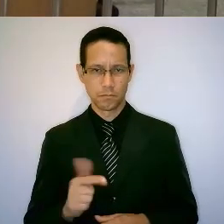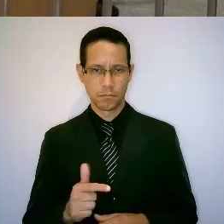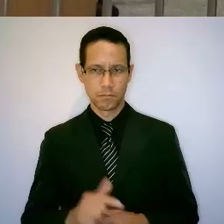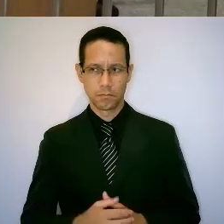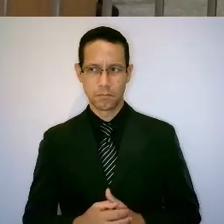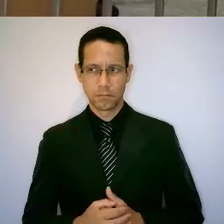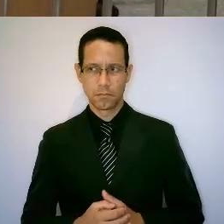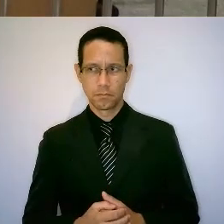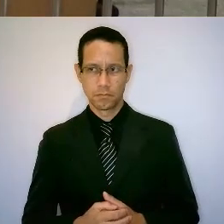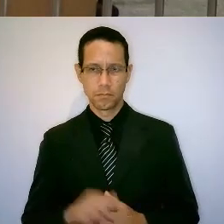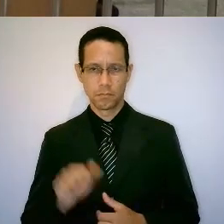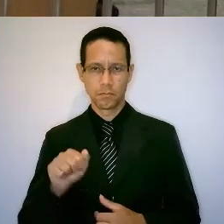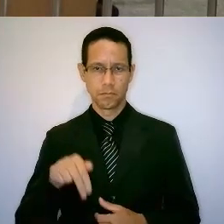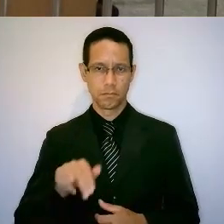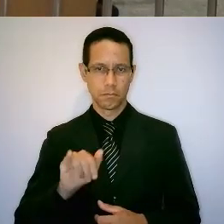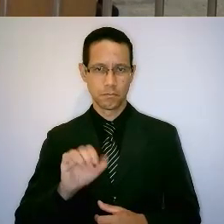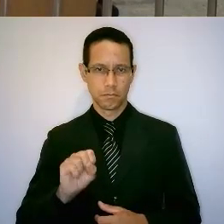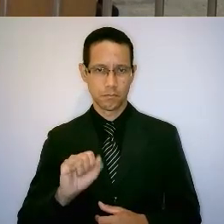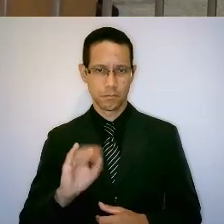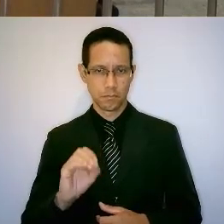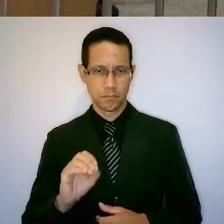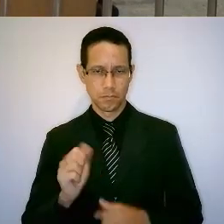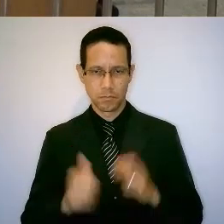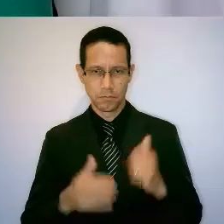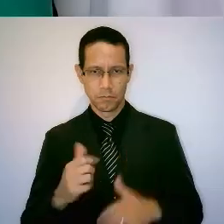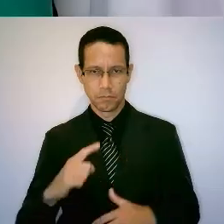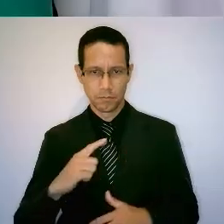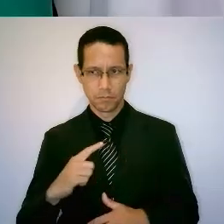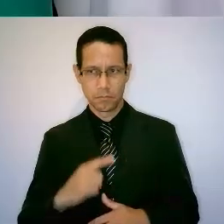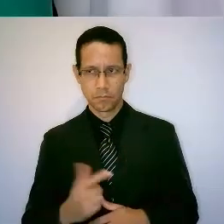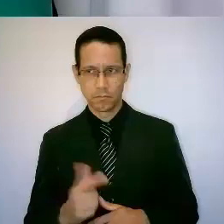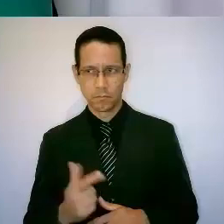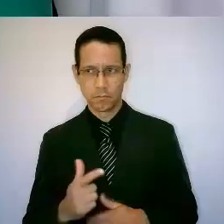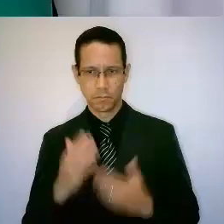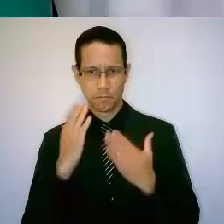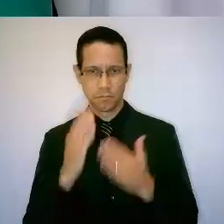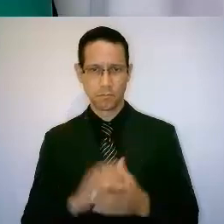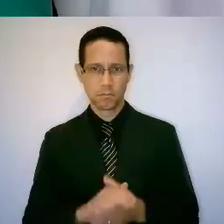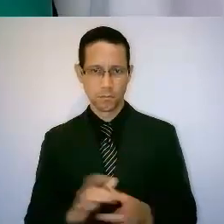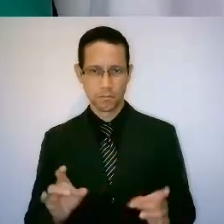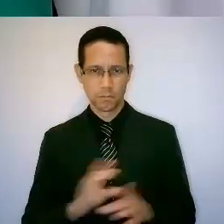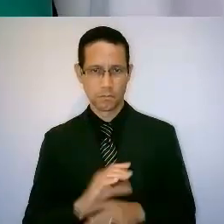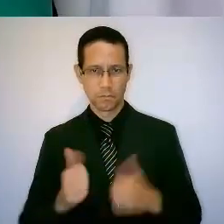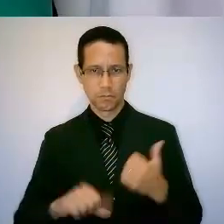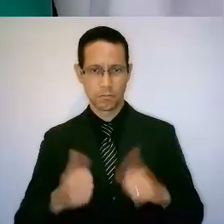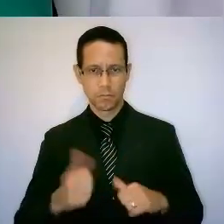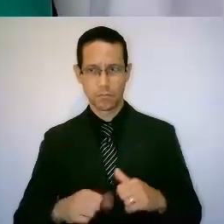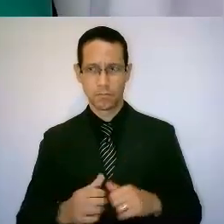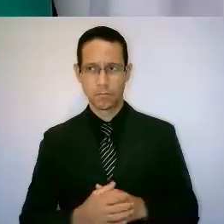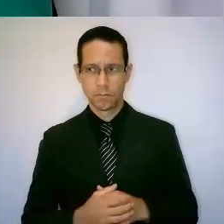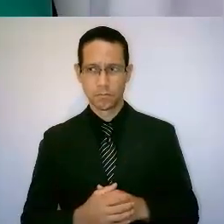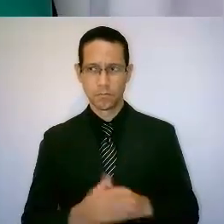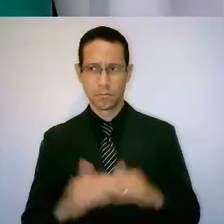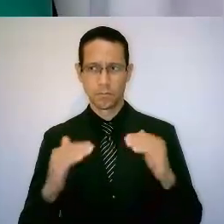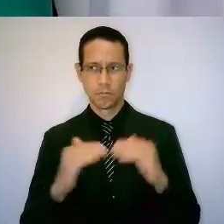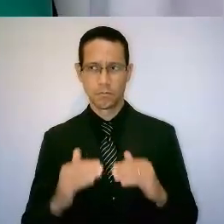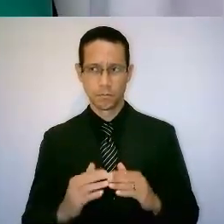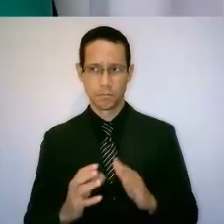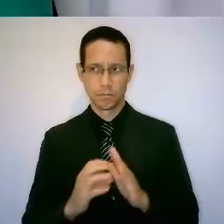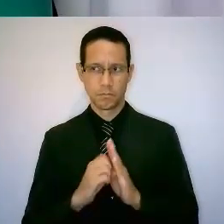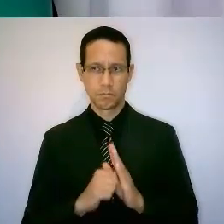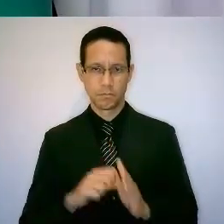alguma observação ou destaque obrigado então temos registrado no